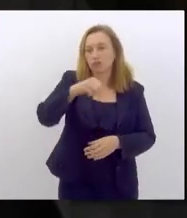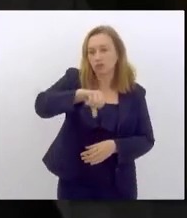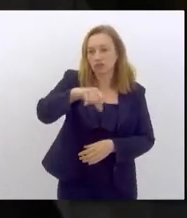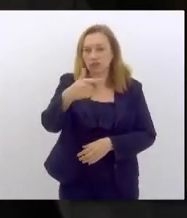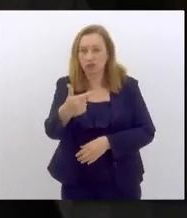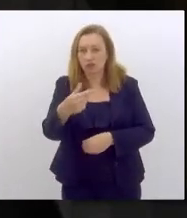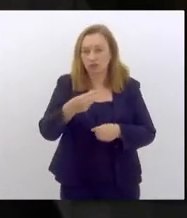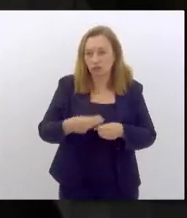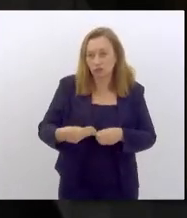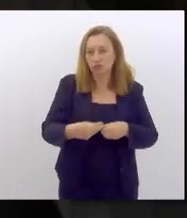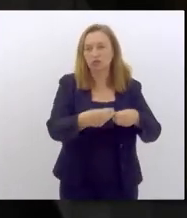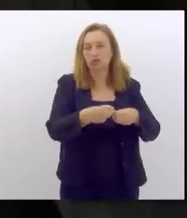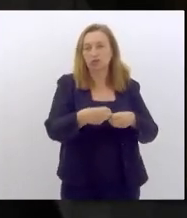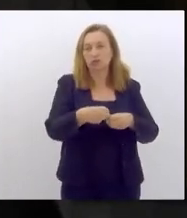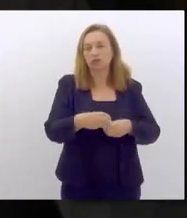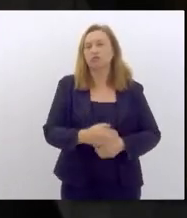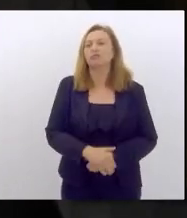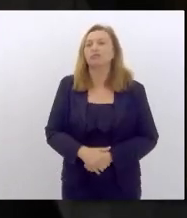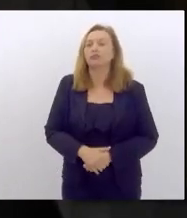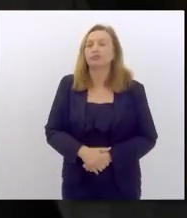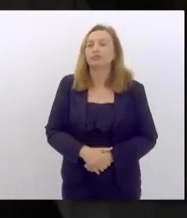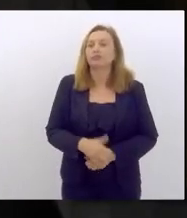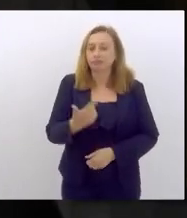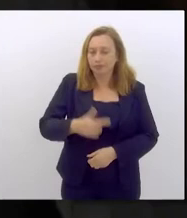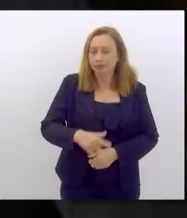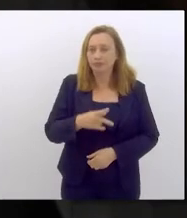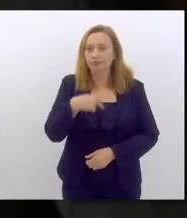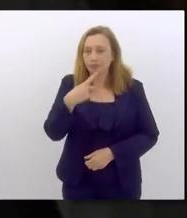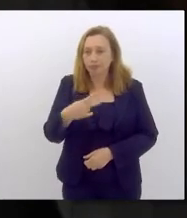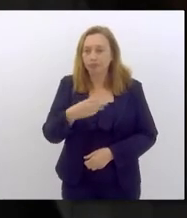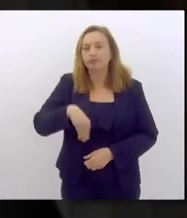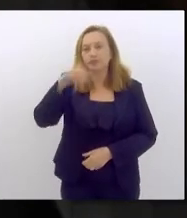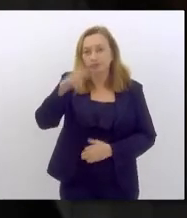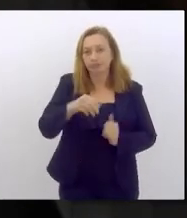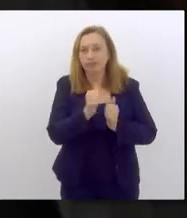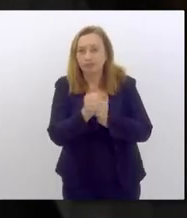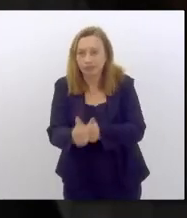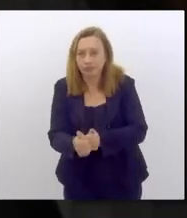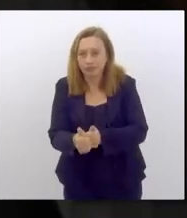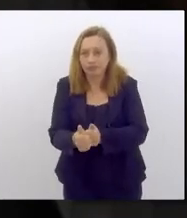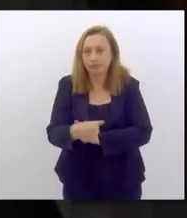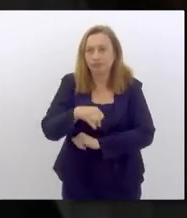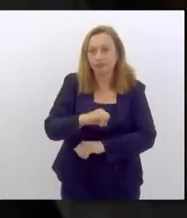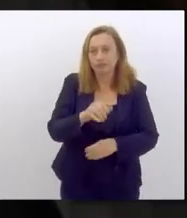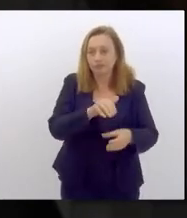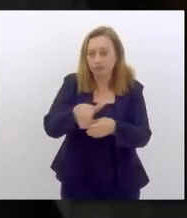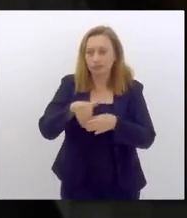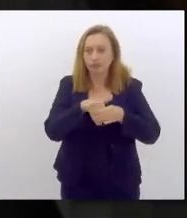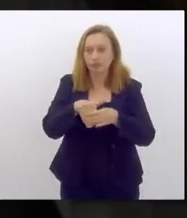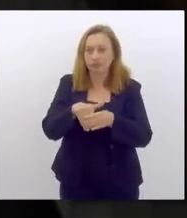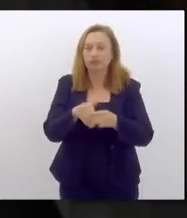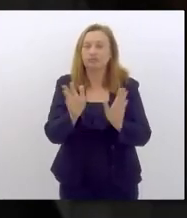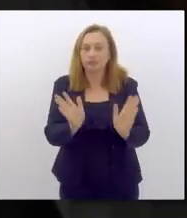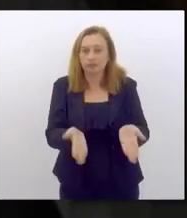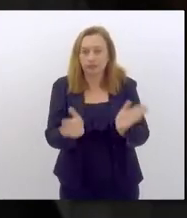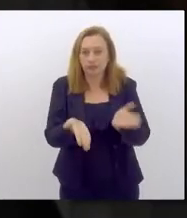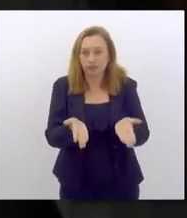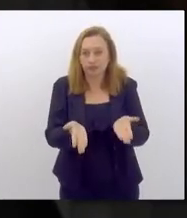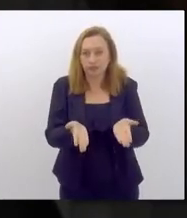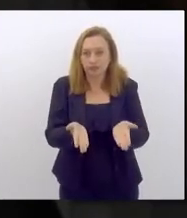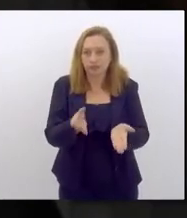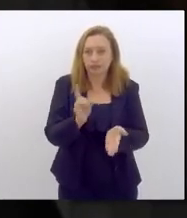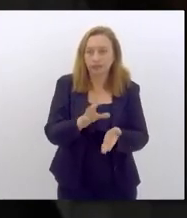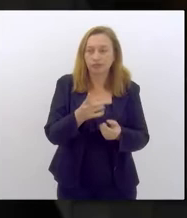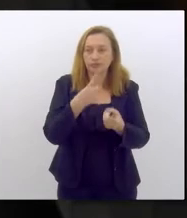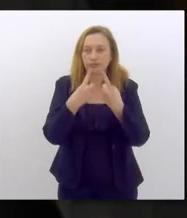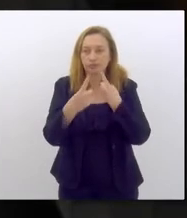municípios fluminenses. E, mais uma vez, destacar para quem nos acompanha que nós estamos votando, começando a votar agora. E só faremos